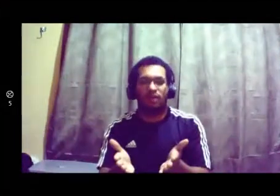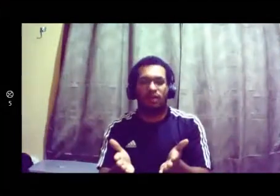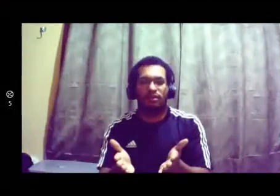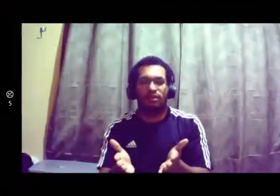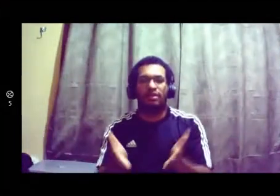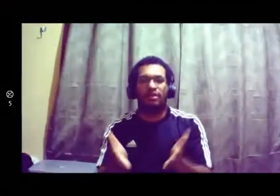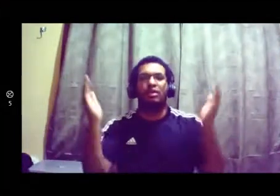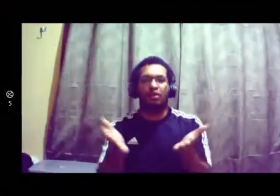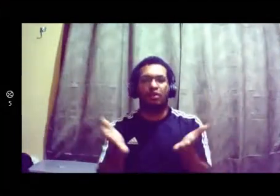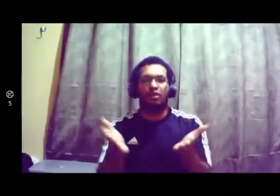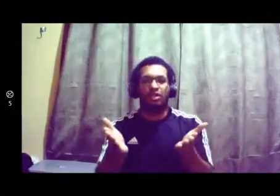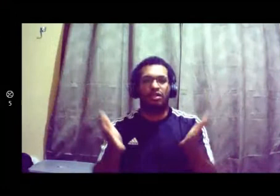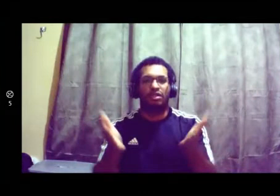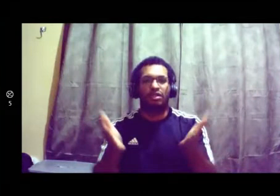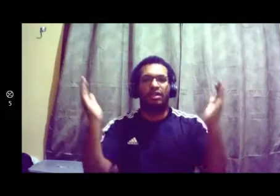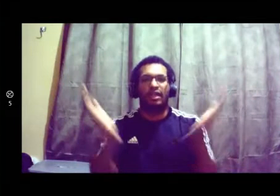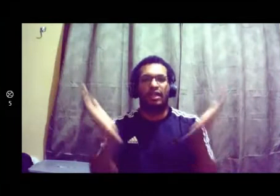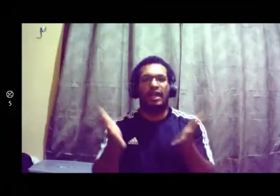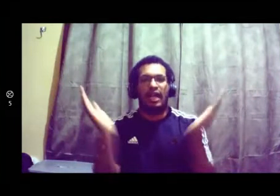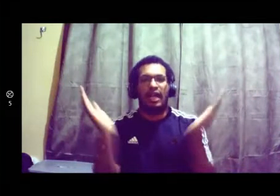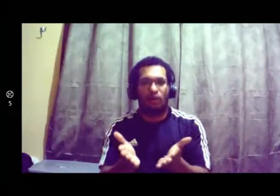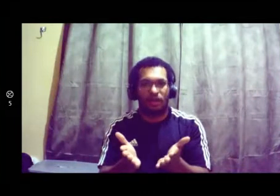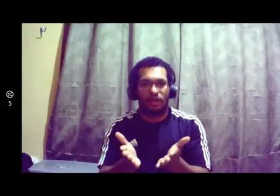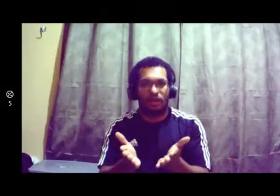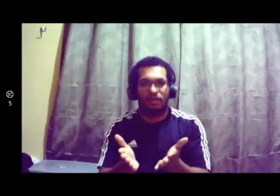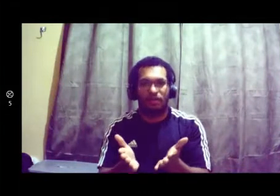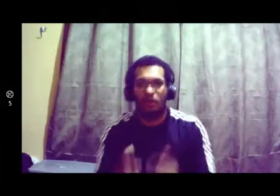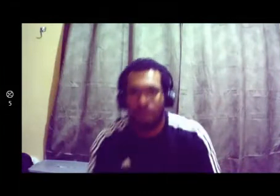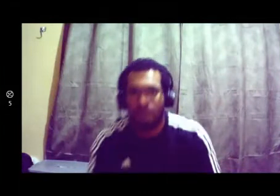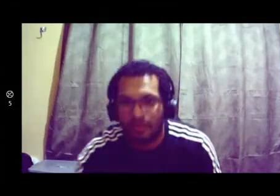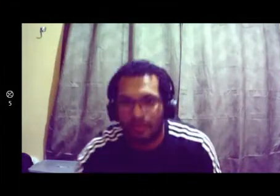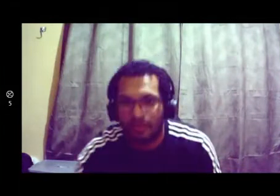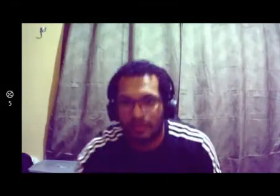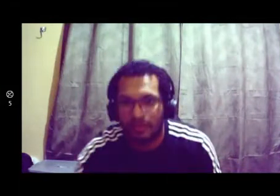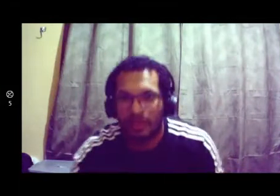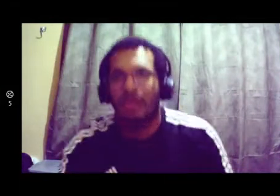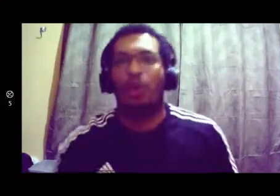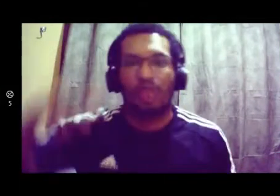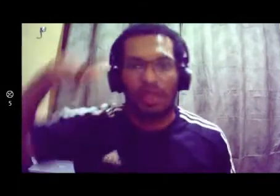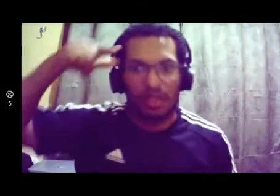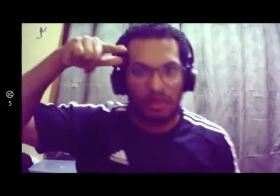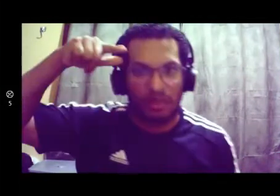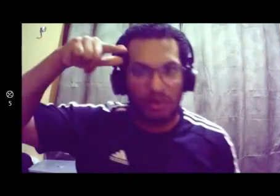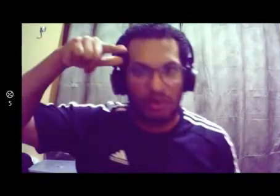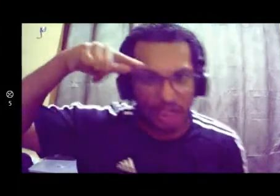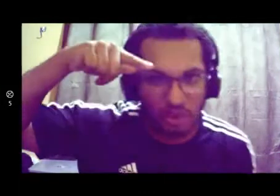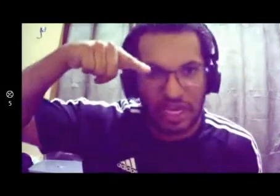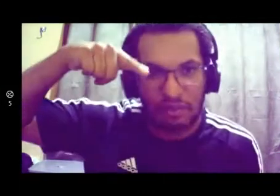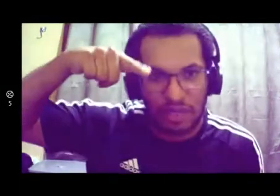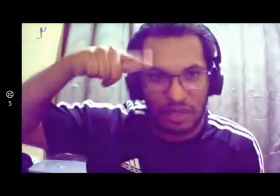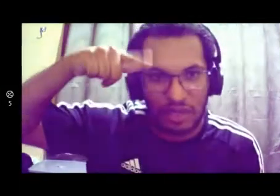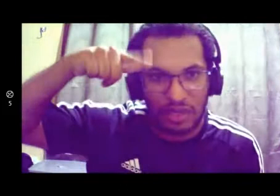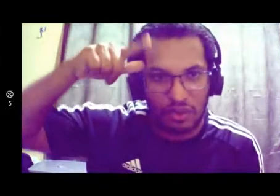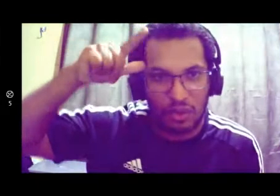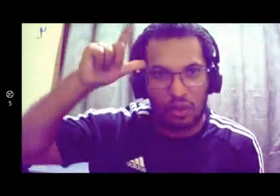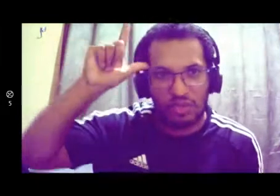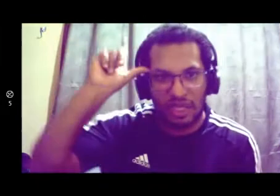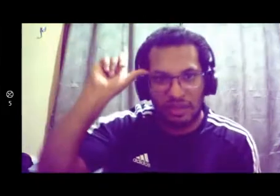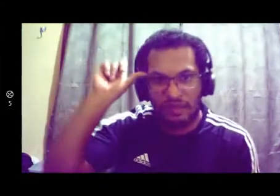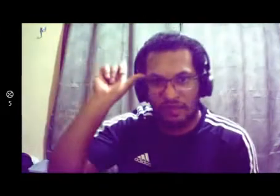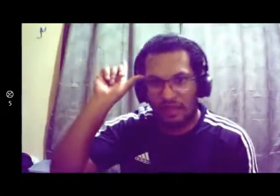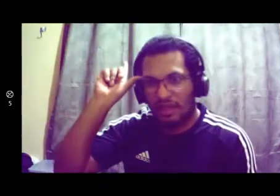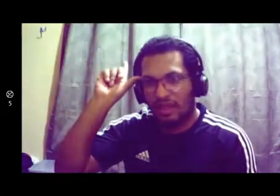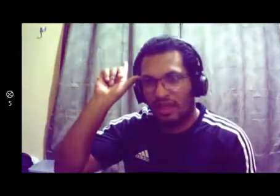agora. Hoje, agora. Tá bom? Ontem, então lá, de novo, recapitulando.